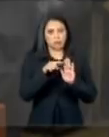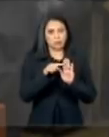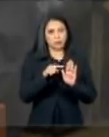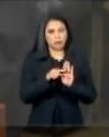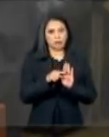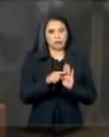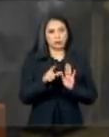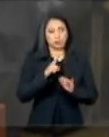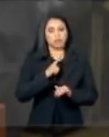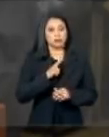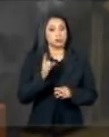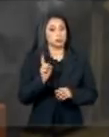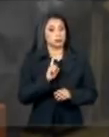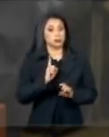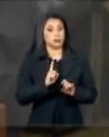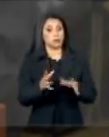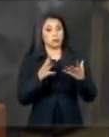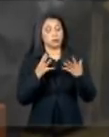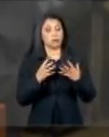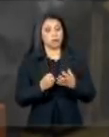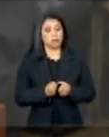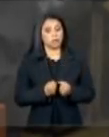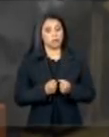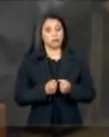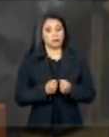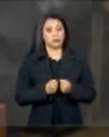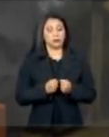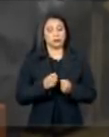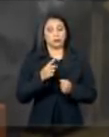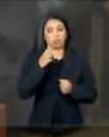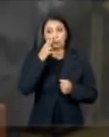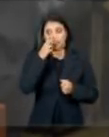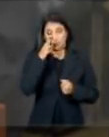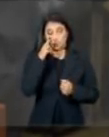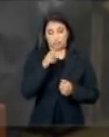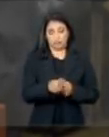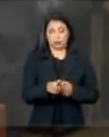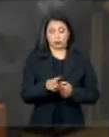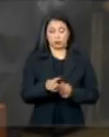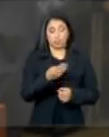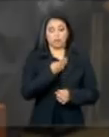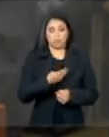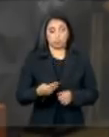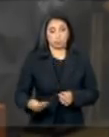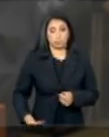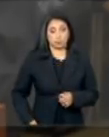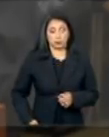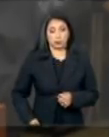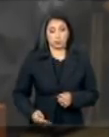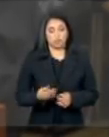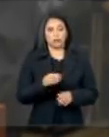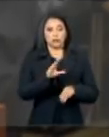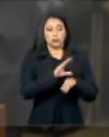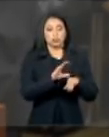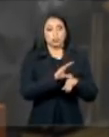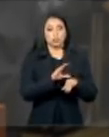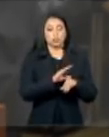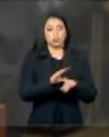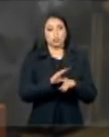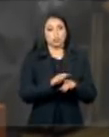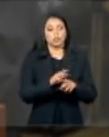provê los a qual portanto é suscetível de delegação neste estado o conselho federal artigo 84 parágrafo único